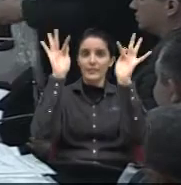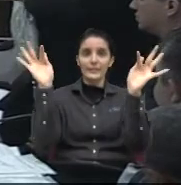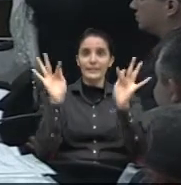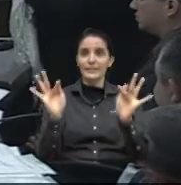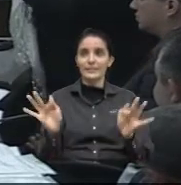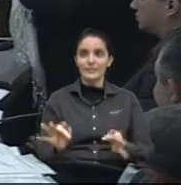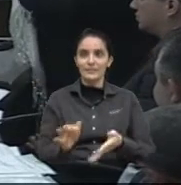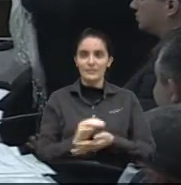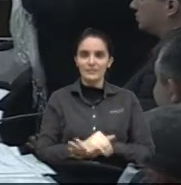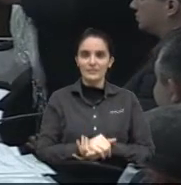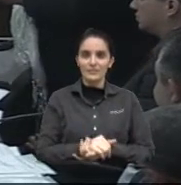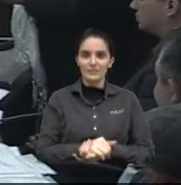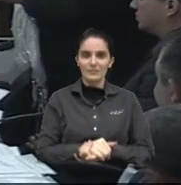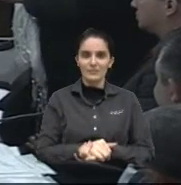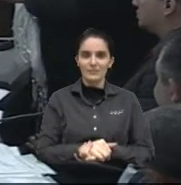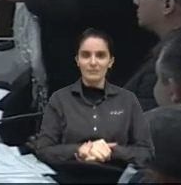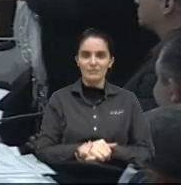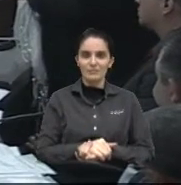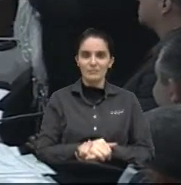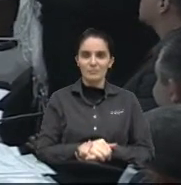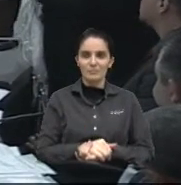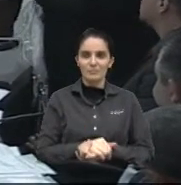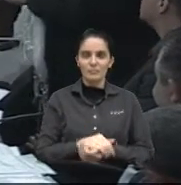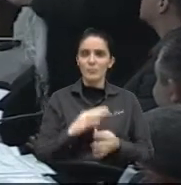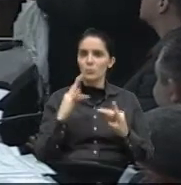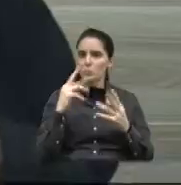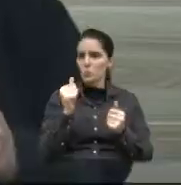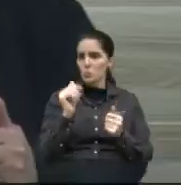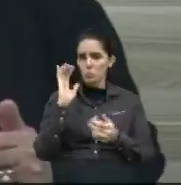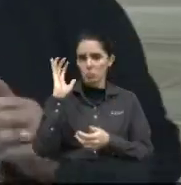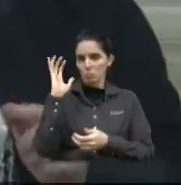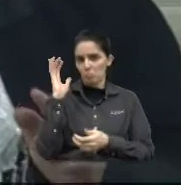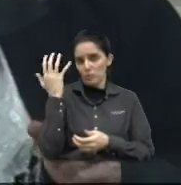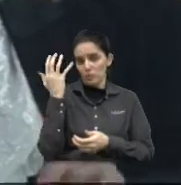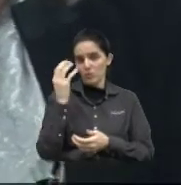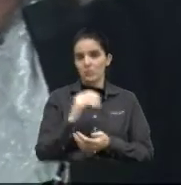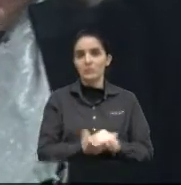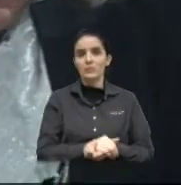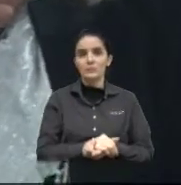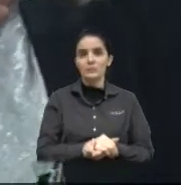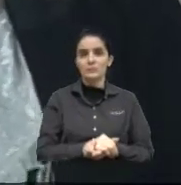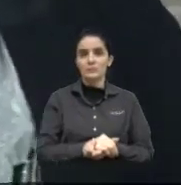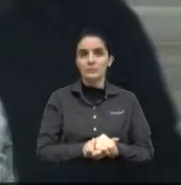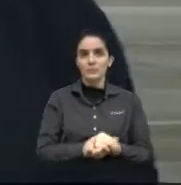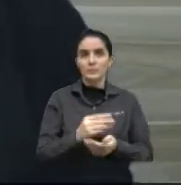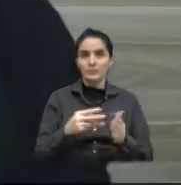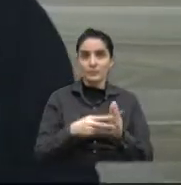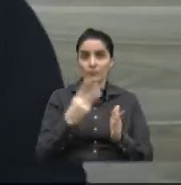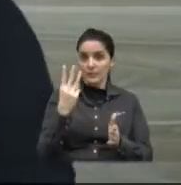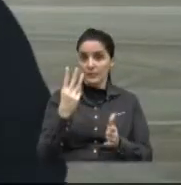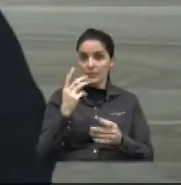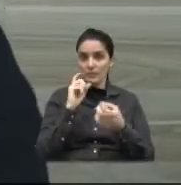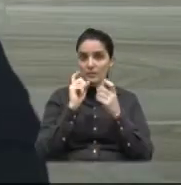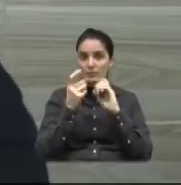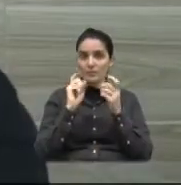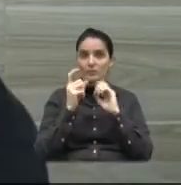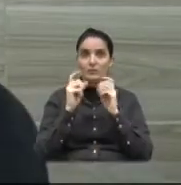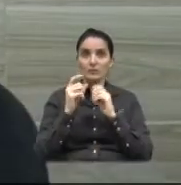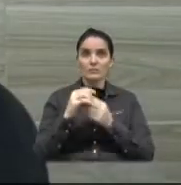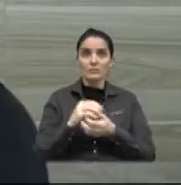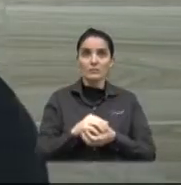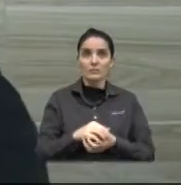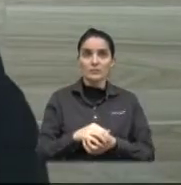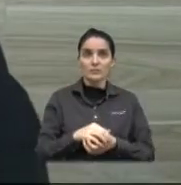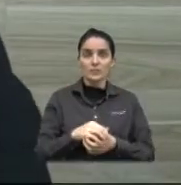por todo esse processo nós passamos agora já na segunda sessão a terceira sessão aqui eu já percebi que nós que nós vamos ter